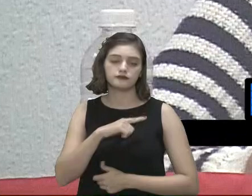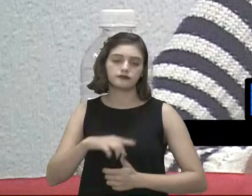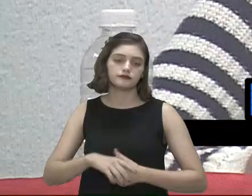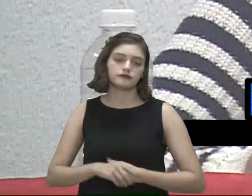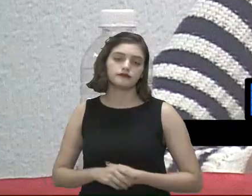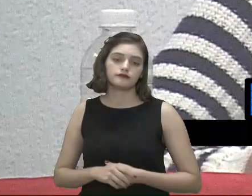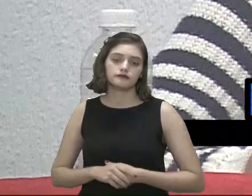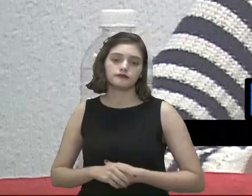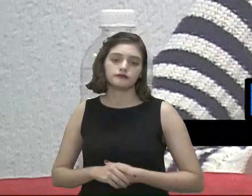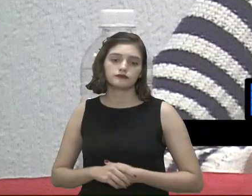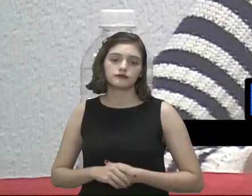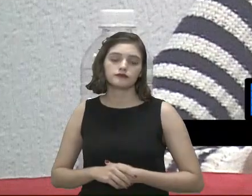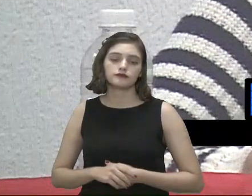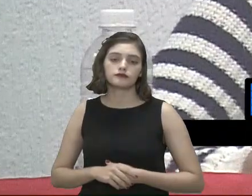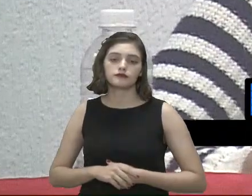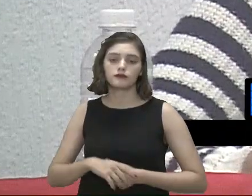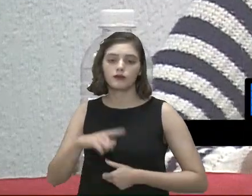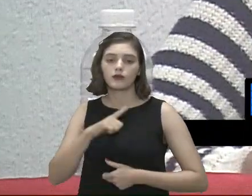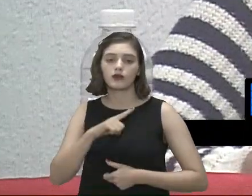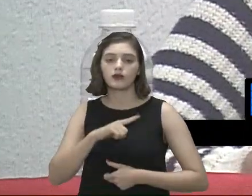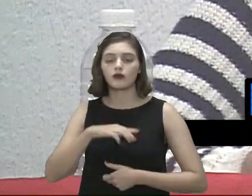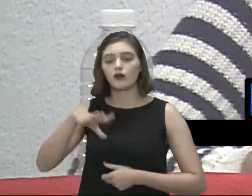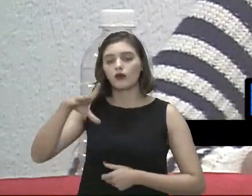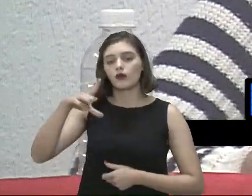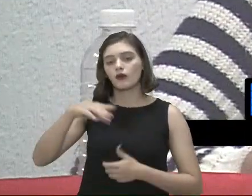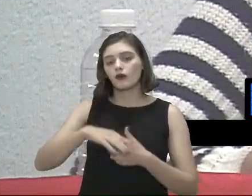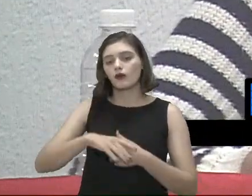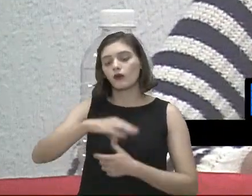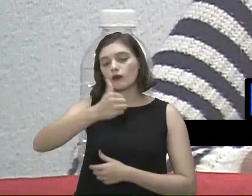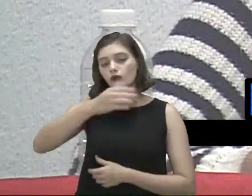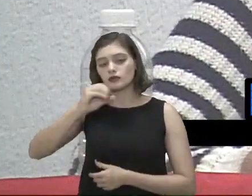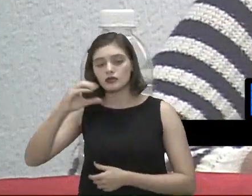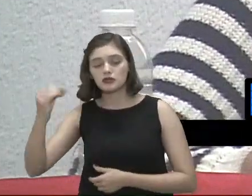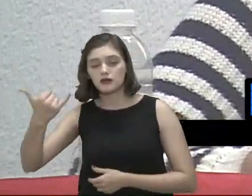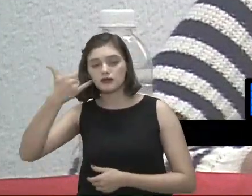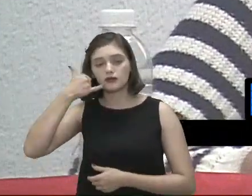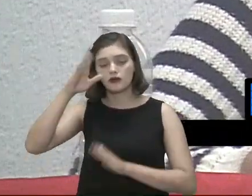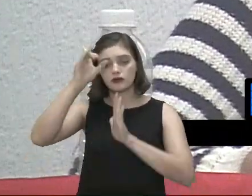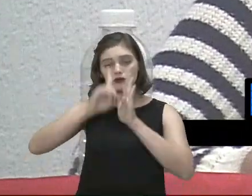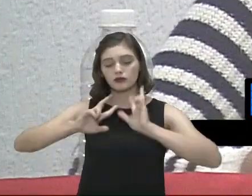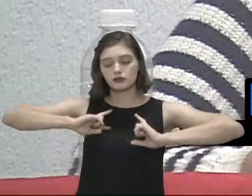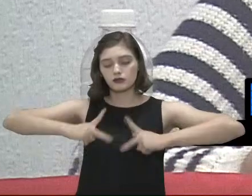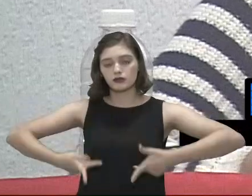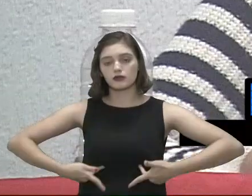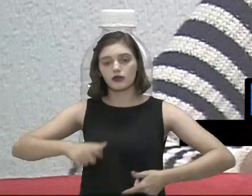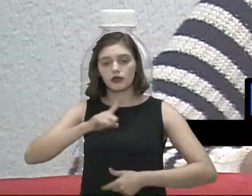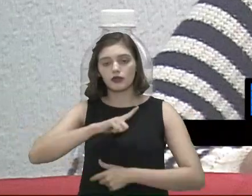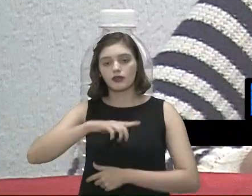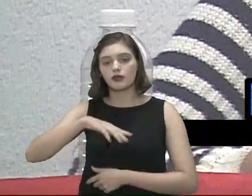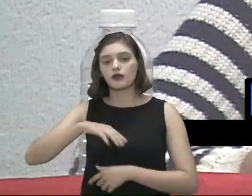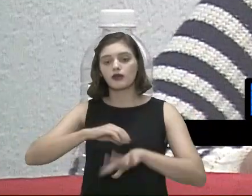as ferramentas disponíveis, Disque 100, Direitos Humanos, a gente tem a ouvidoria do Ministério Público,